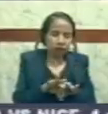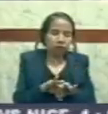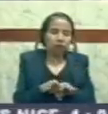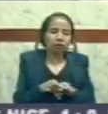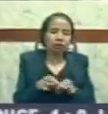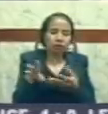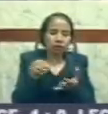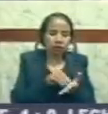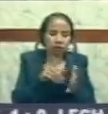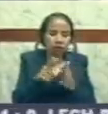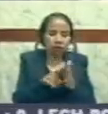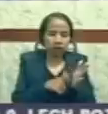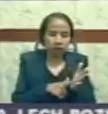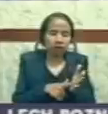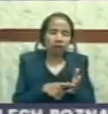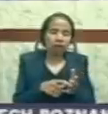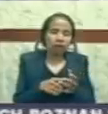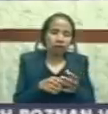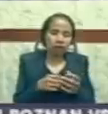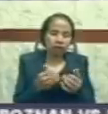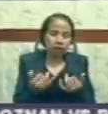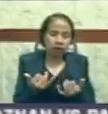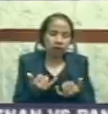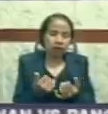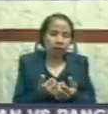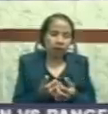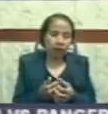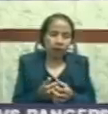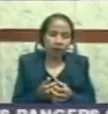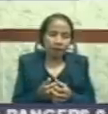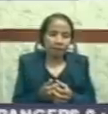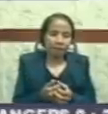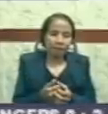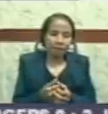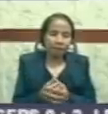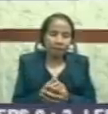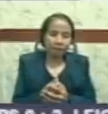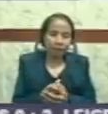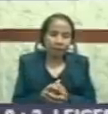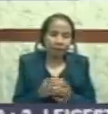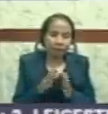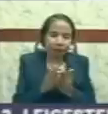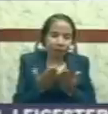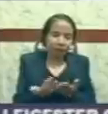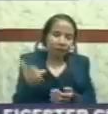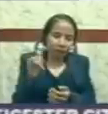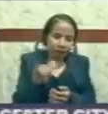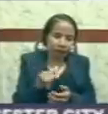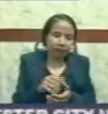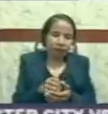Lei. E da orgânica serne dentro livro serne de